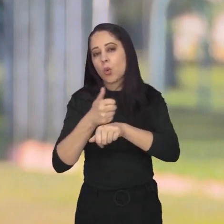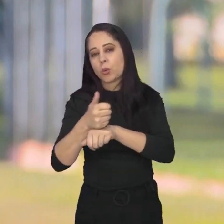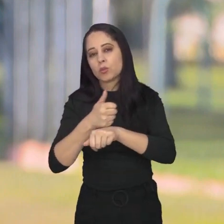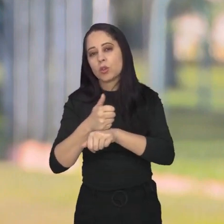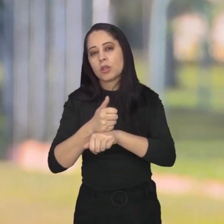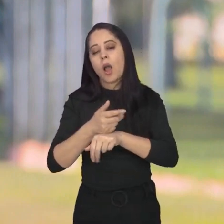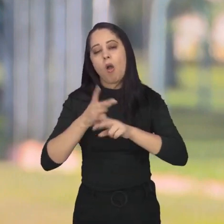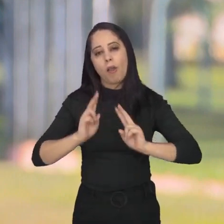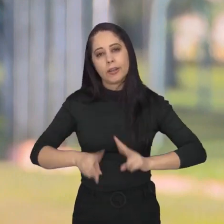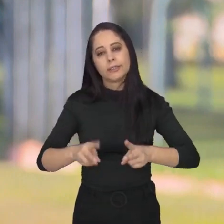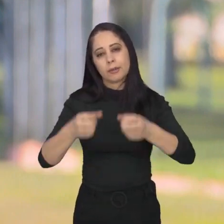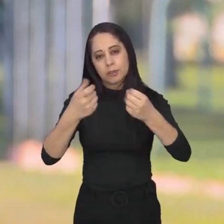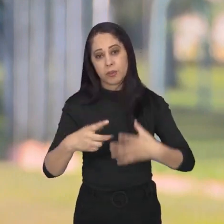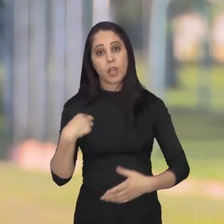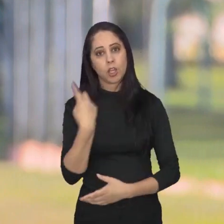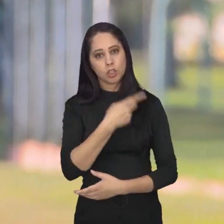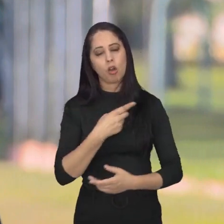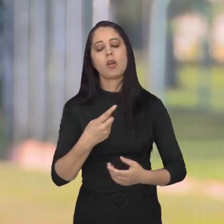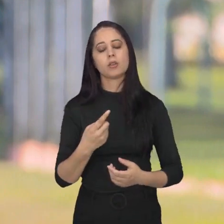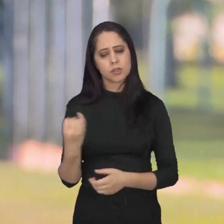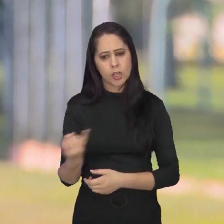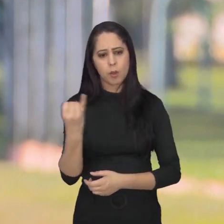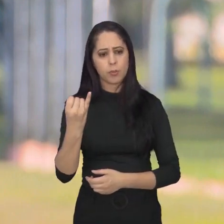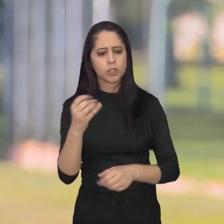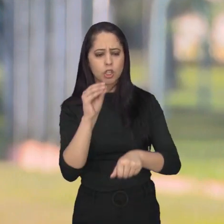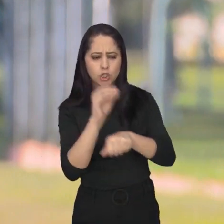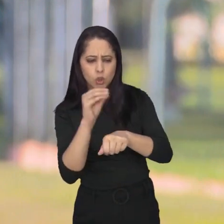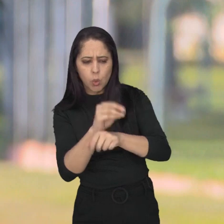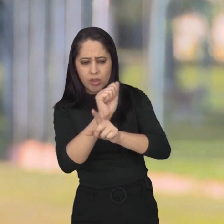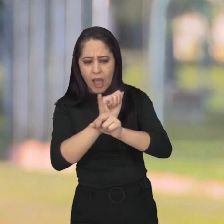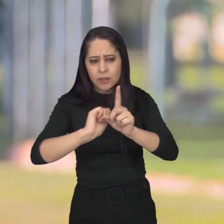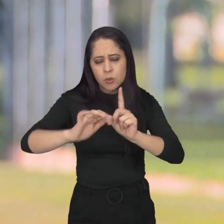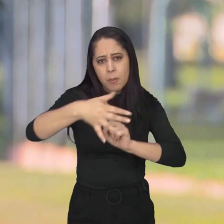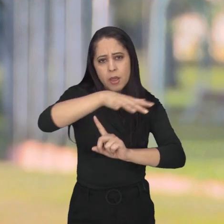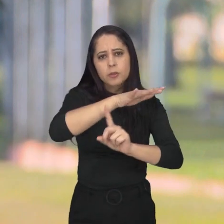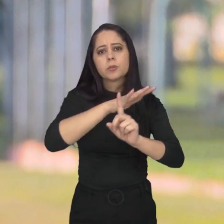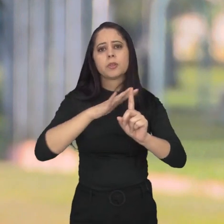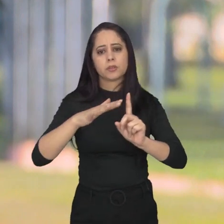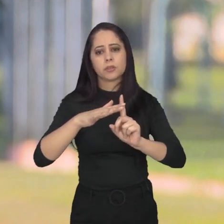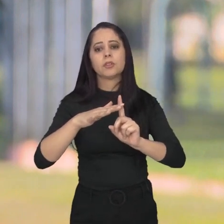lixo. E, além disso, a gente